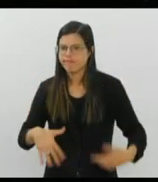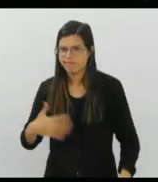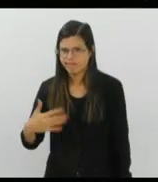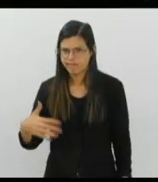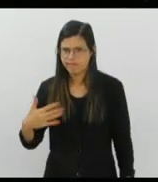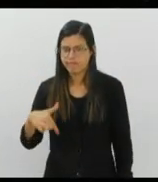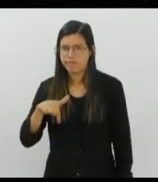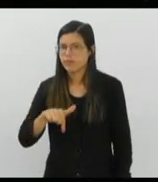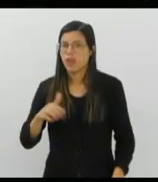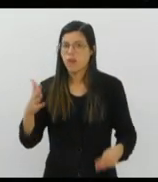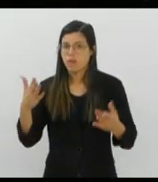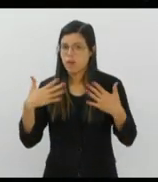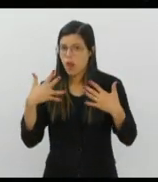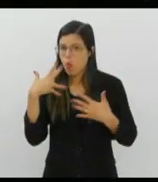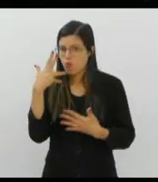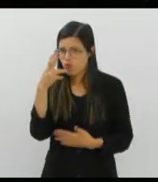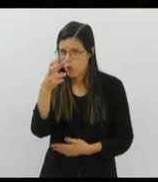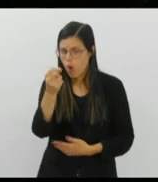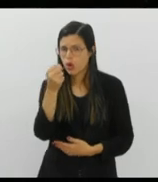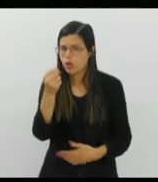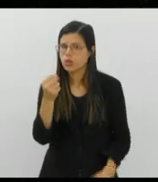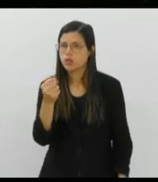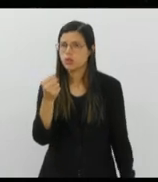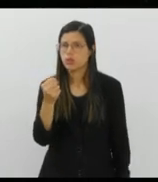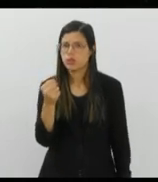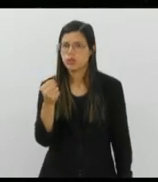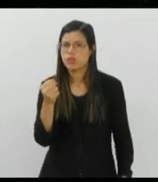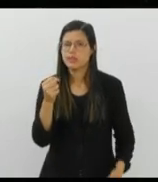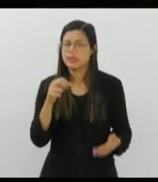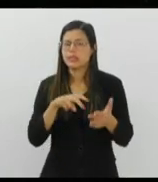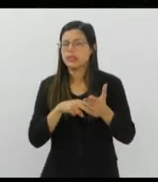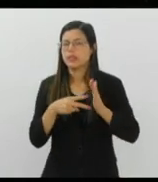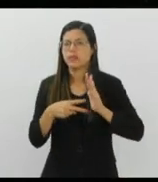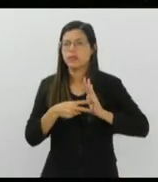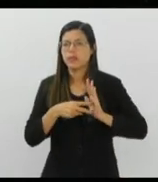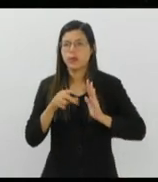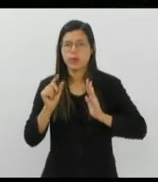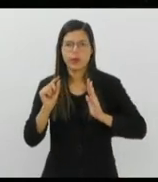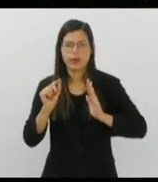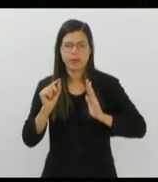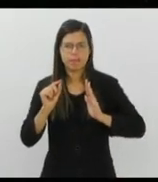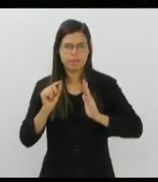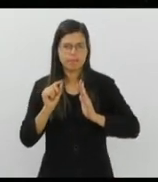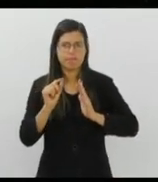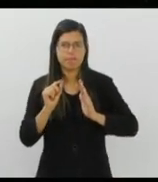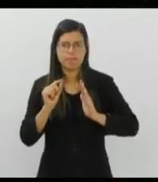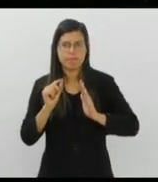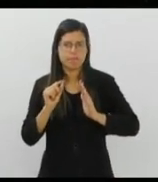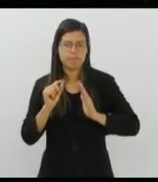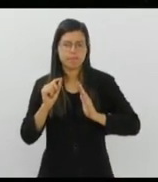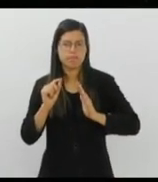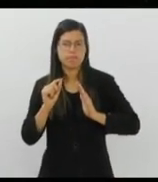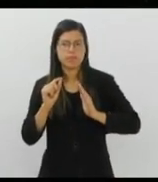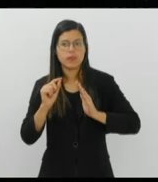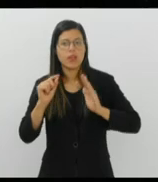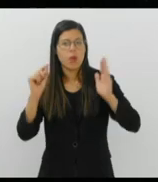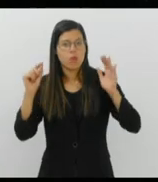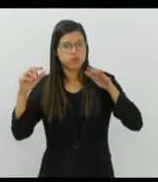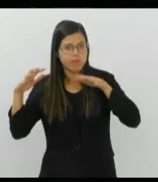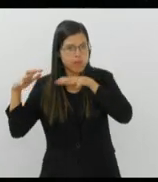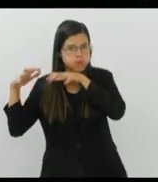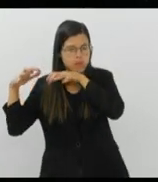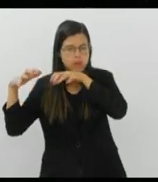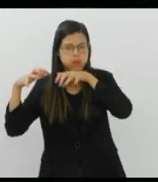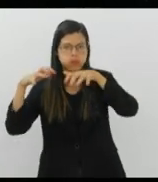e verão muito forte é sinônimo de grandes temporais.